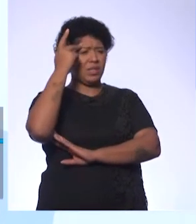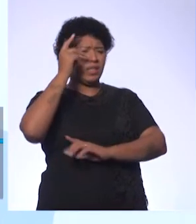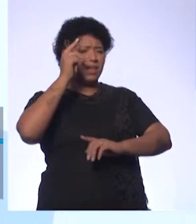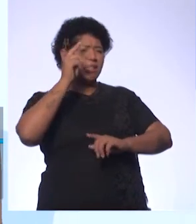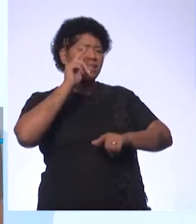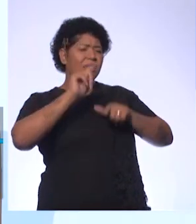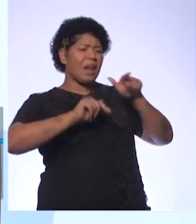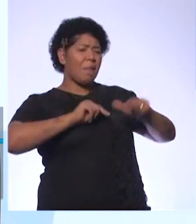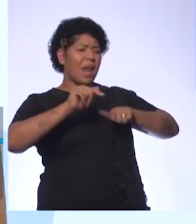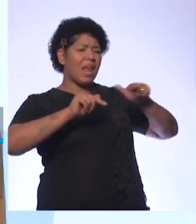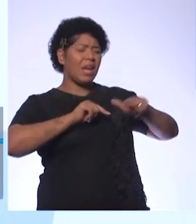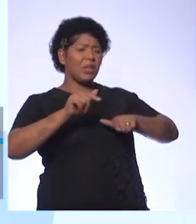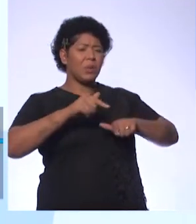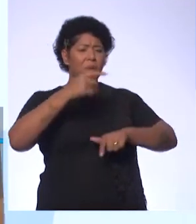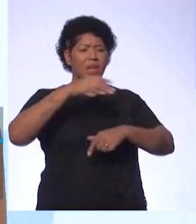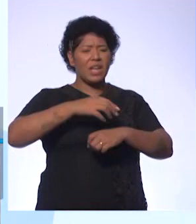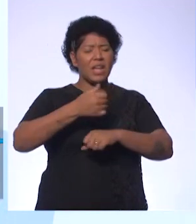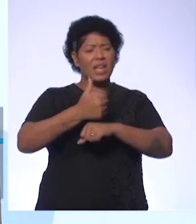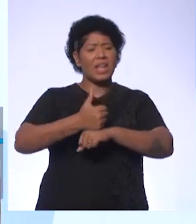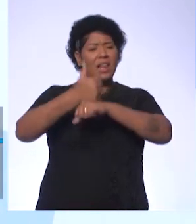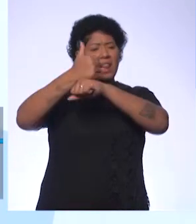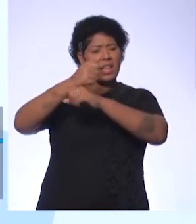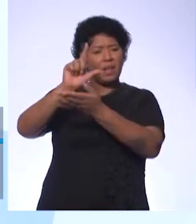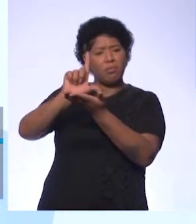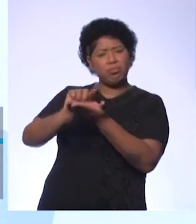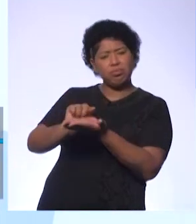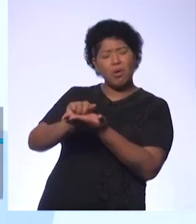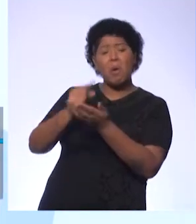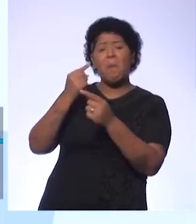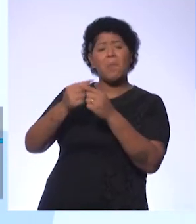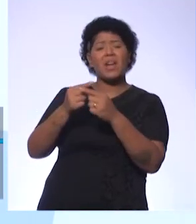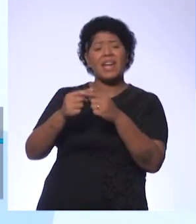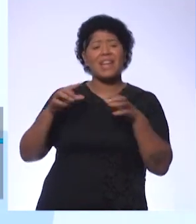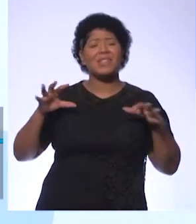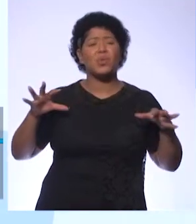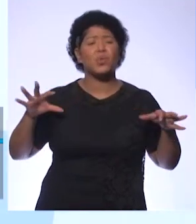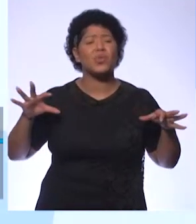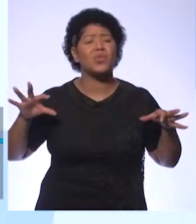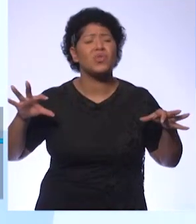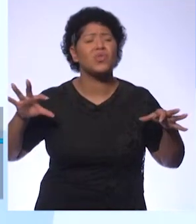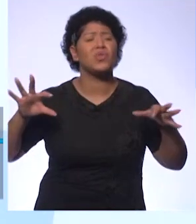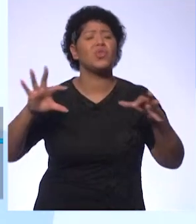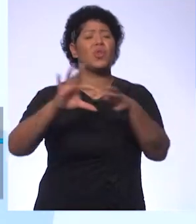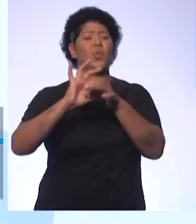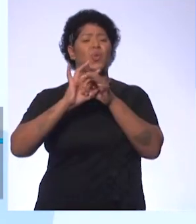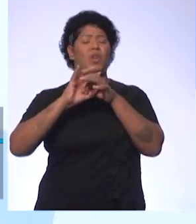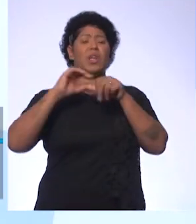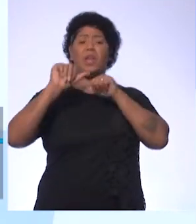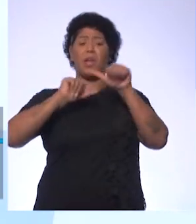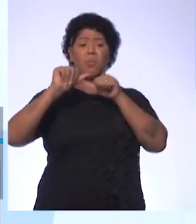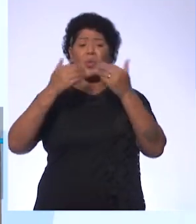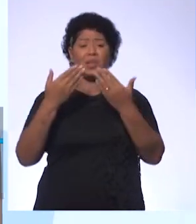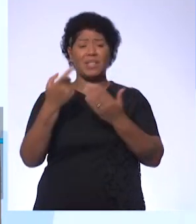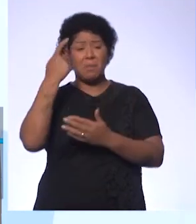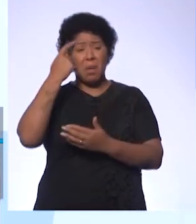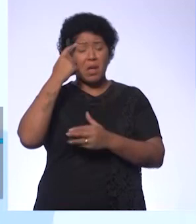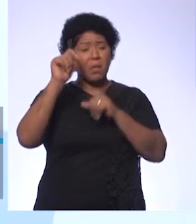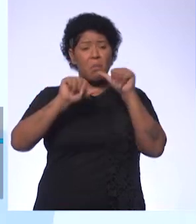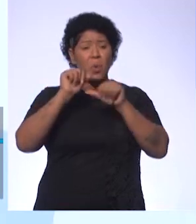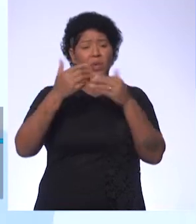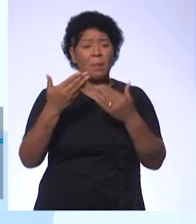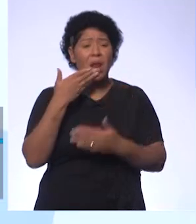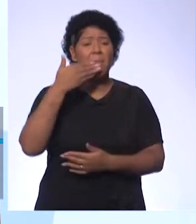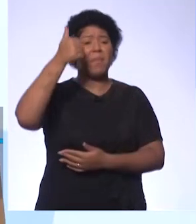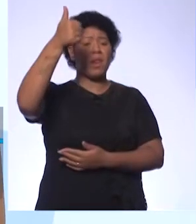patrões, por que os trabalhadores não se unem em um processo de consciência e muda e transforma essa realidade social? E o Gramsci diz